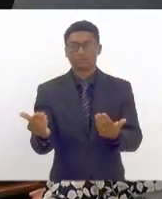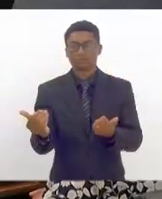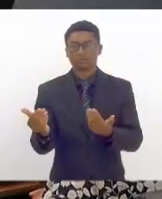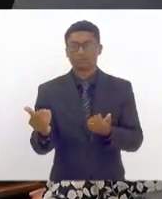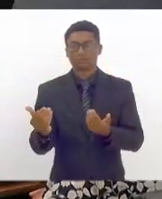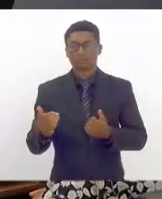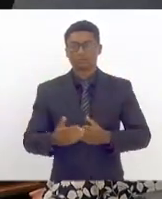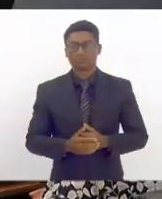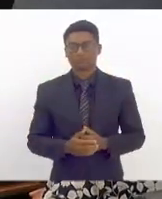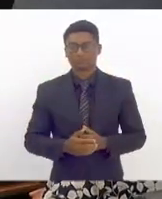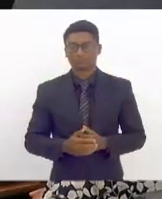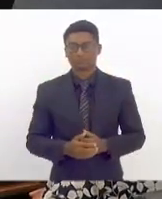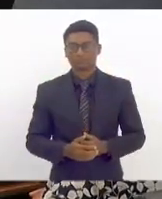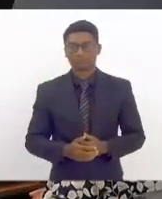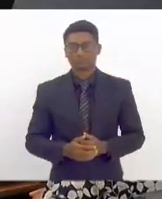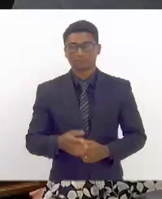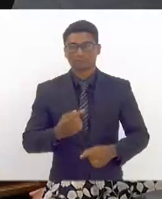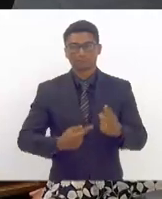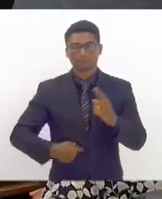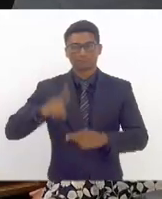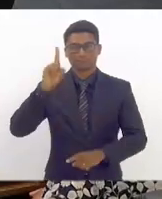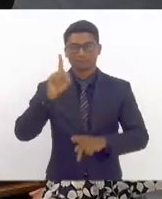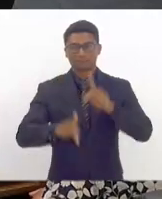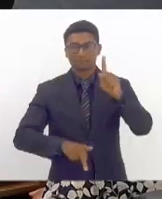salve nosso povo